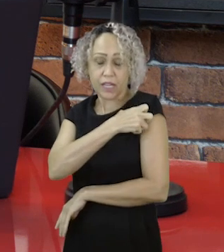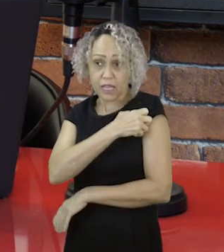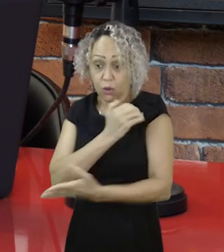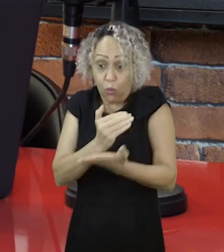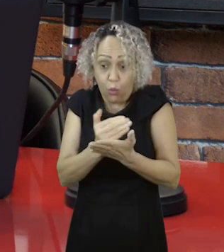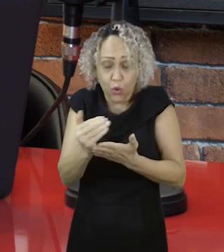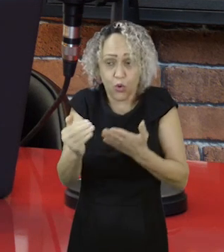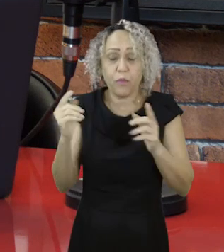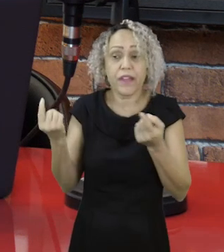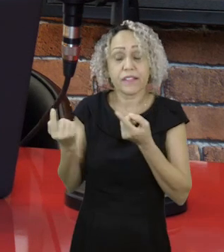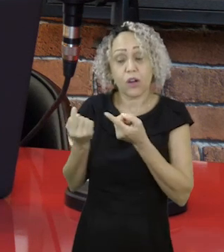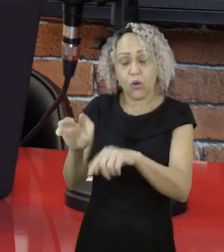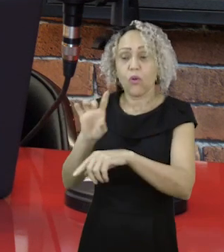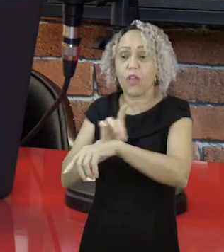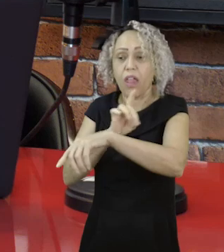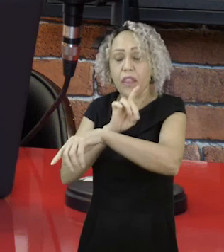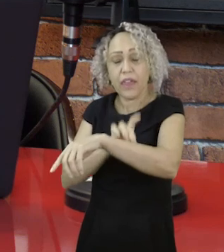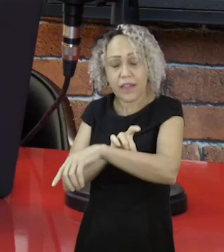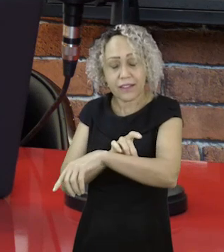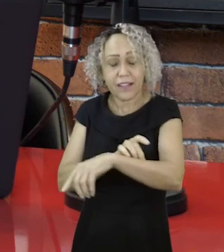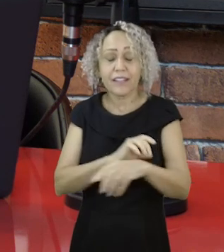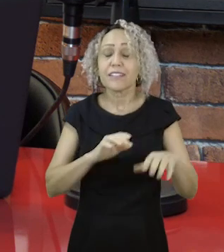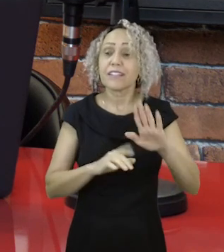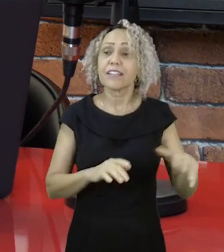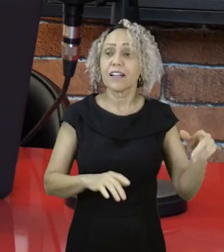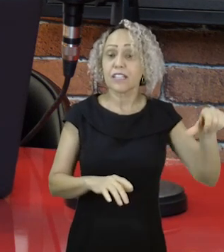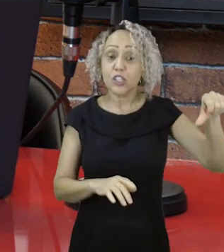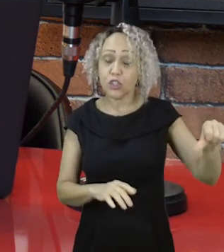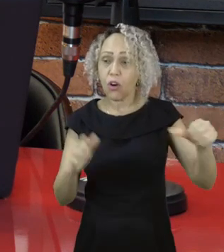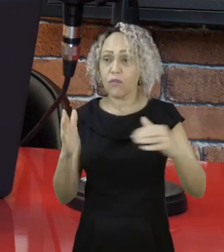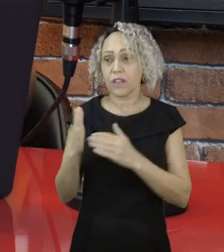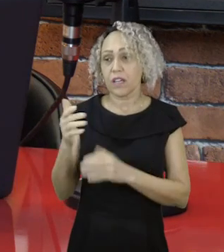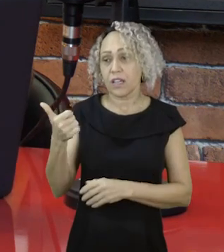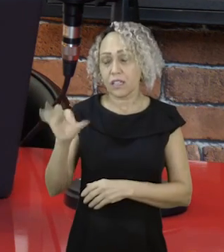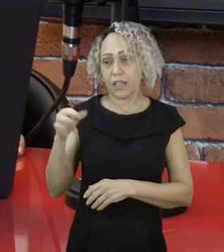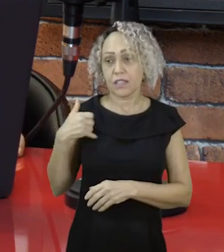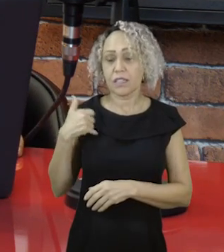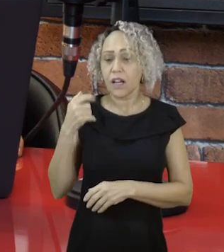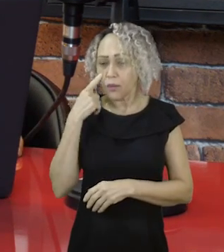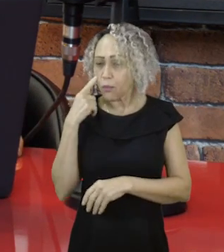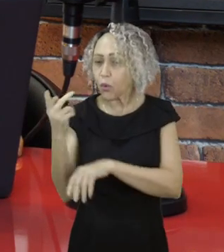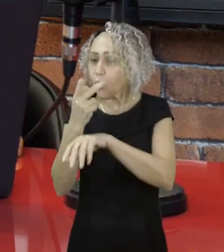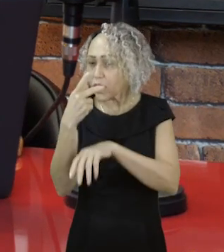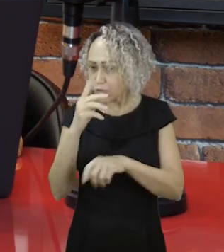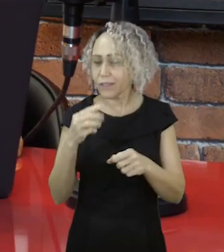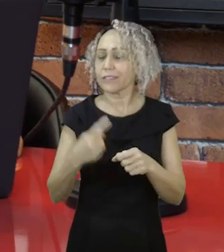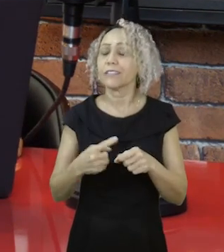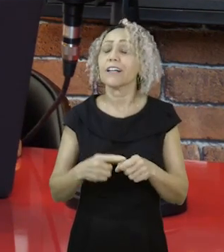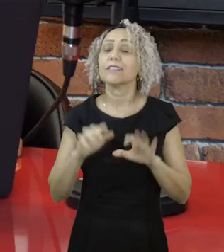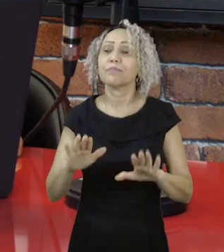E a vacinação contra a dengue começa hoje para as crianças de 9 a 10 anos pelo SUS. Se informe sobre os postos de saúde da